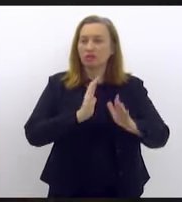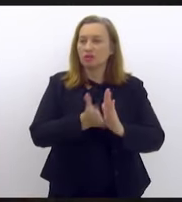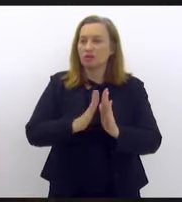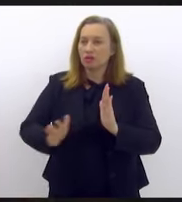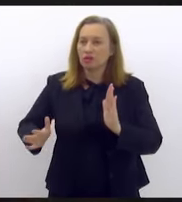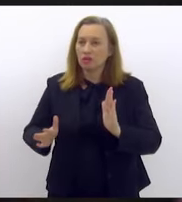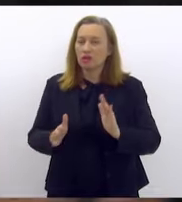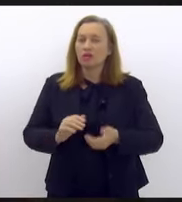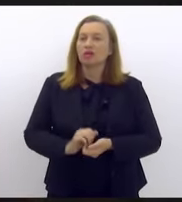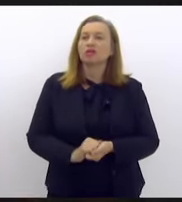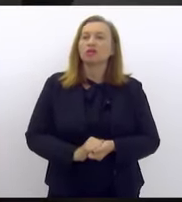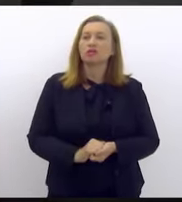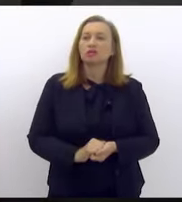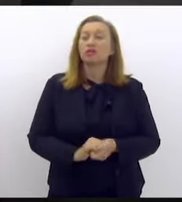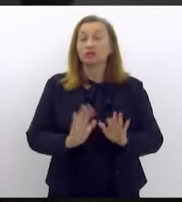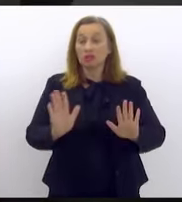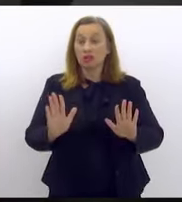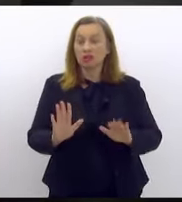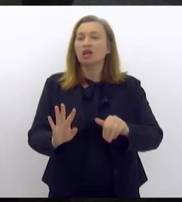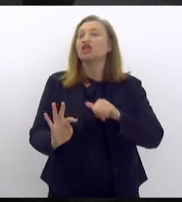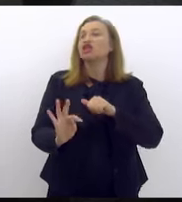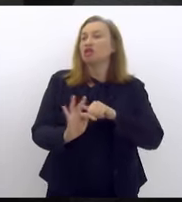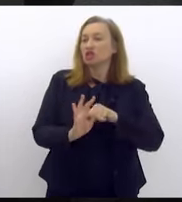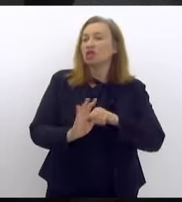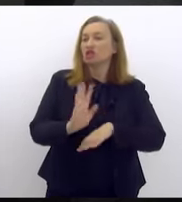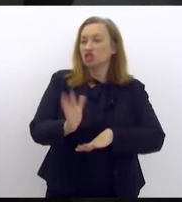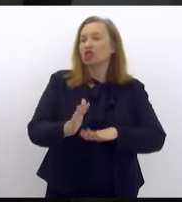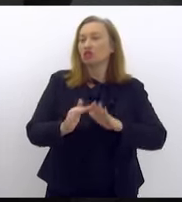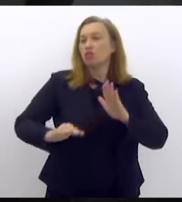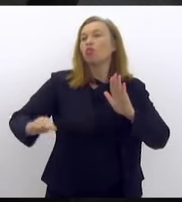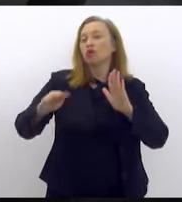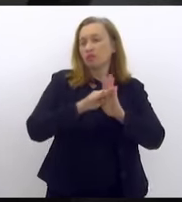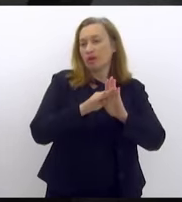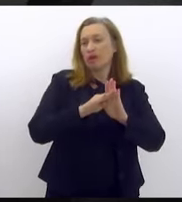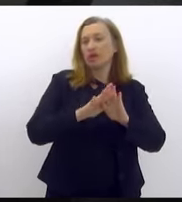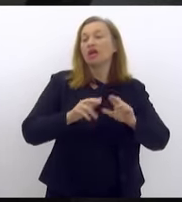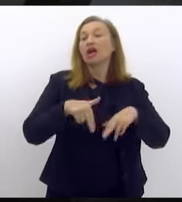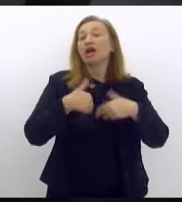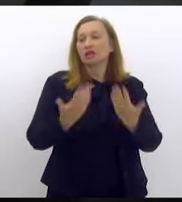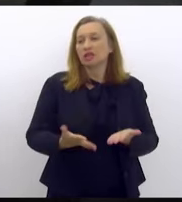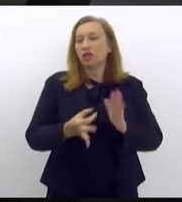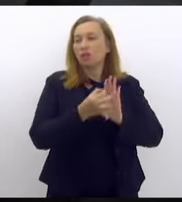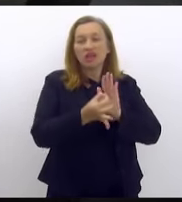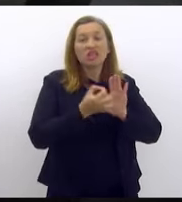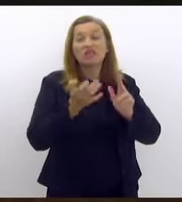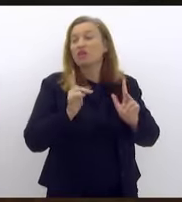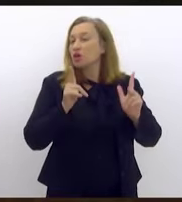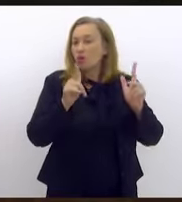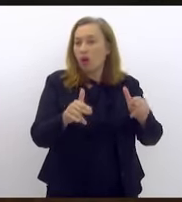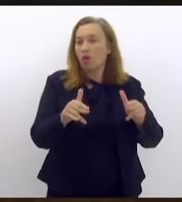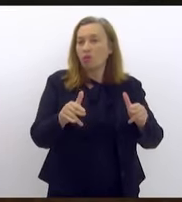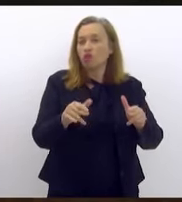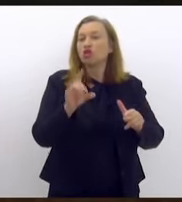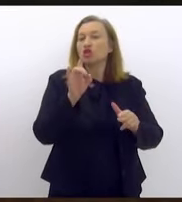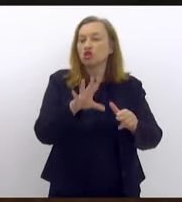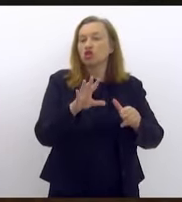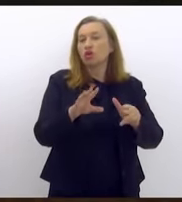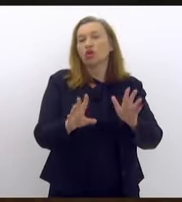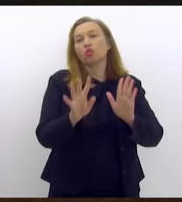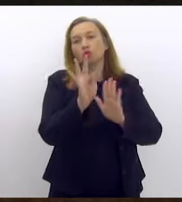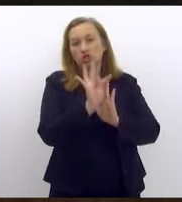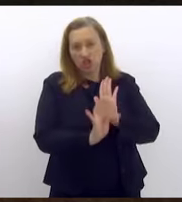então. Presidente, na verdade, tecnicamente, já tinha uma subemenda. Então, o parecer fica exatamente igual. Só que no